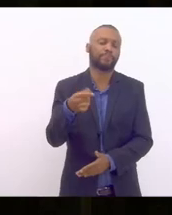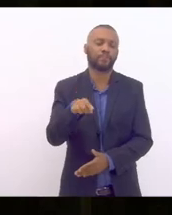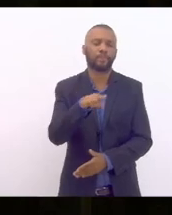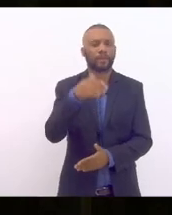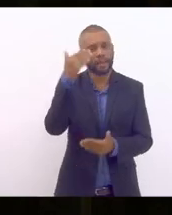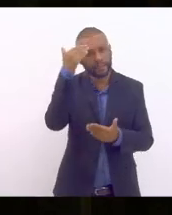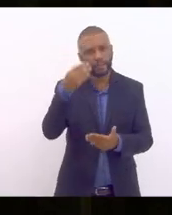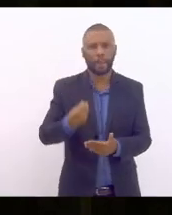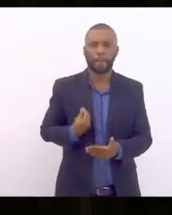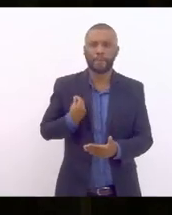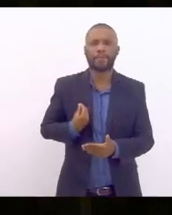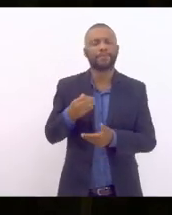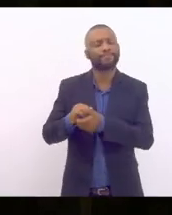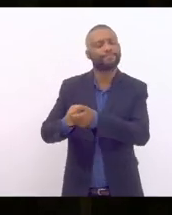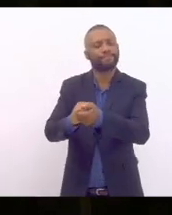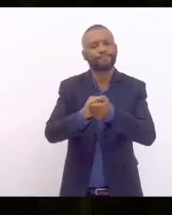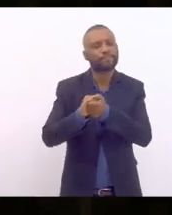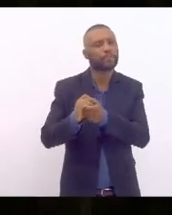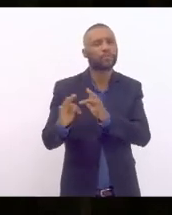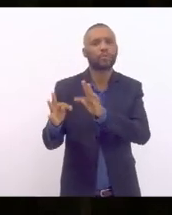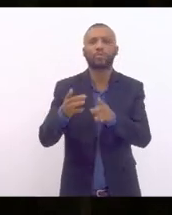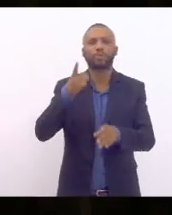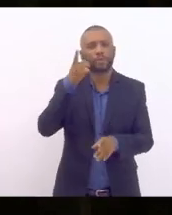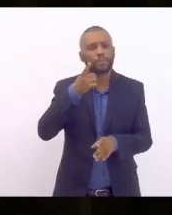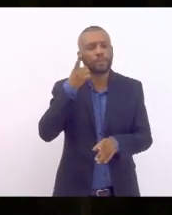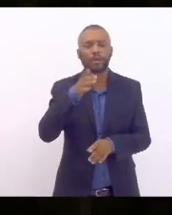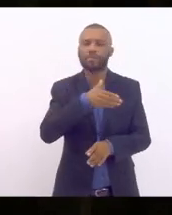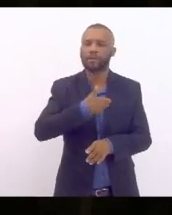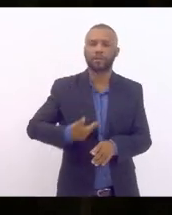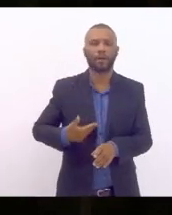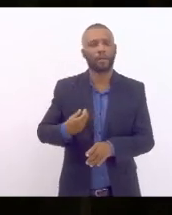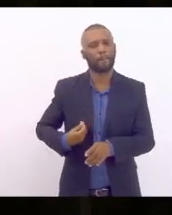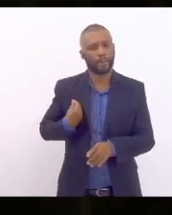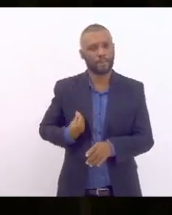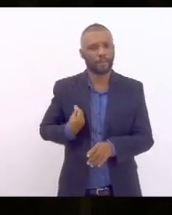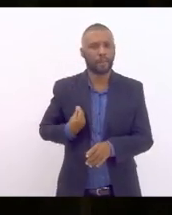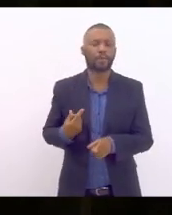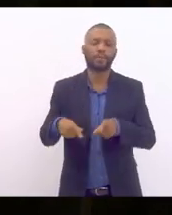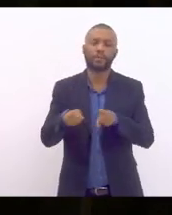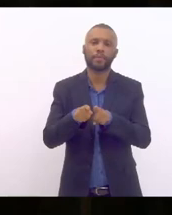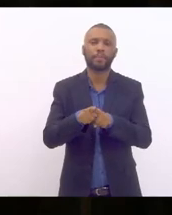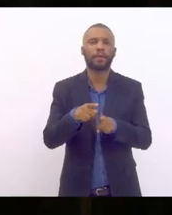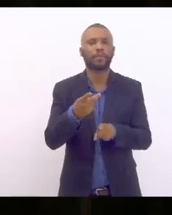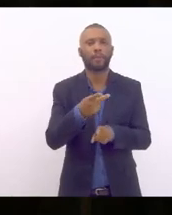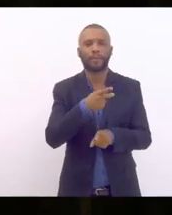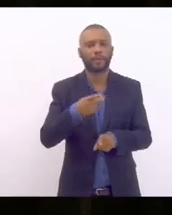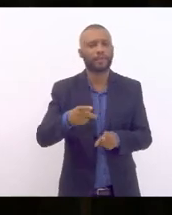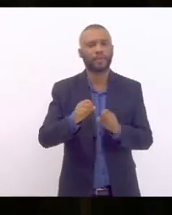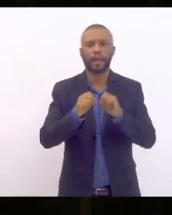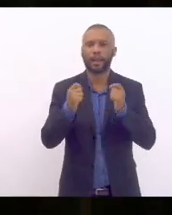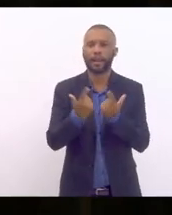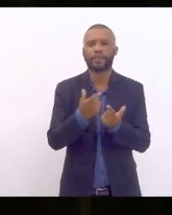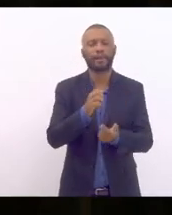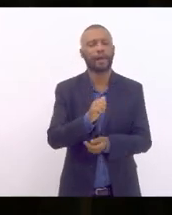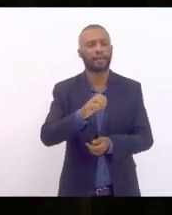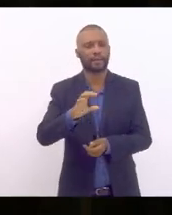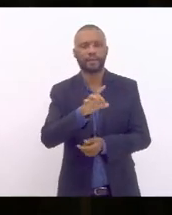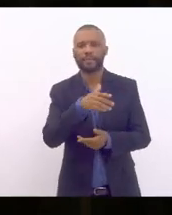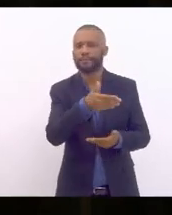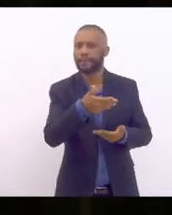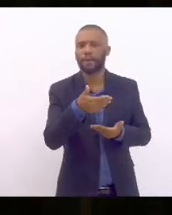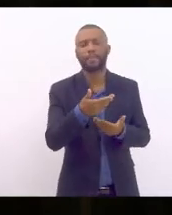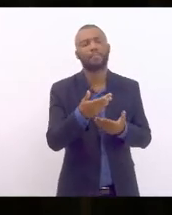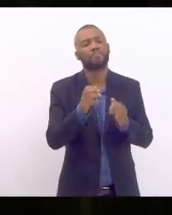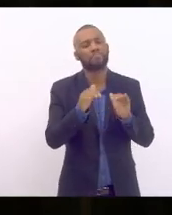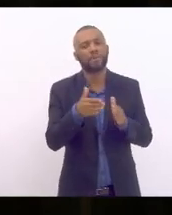agradeço a presença na saúde a presença de todos os deputados estaduais presentes e o nosso presidente da alerj André Ceciliano que sempre nos recebe